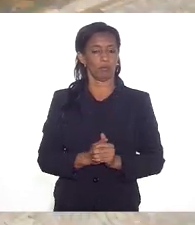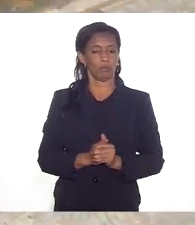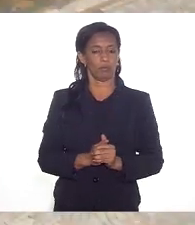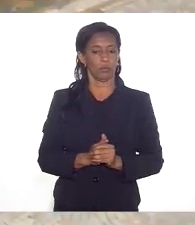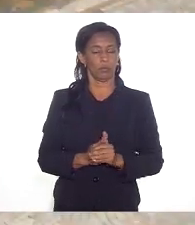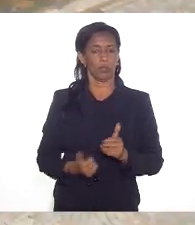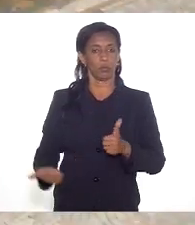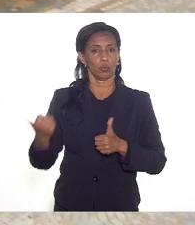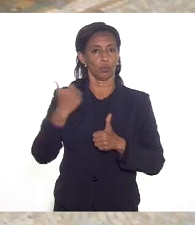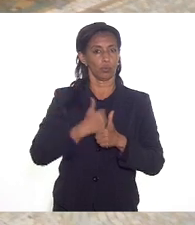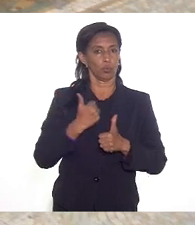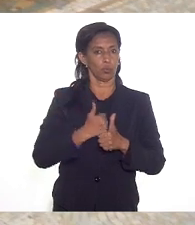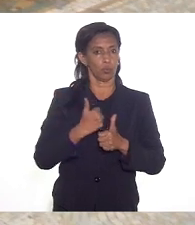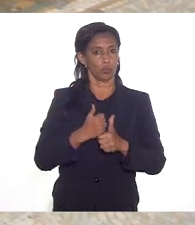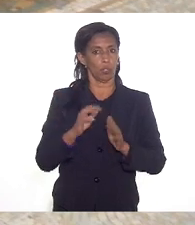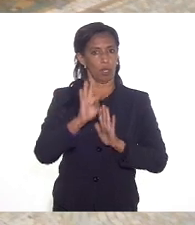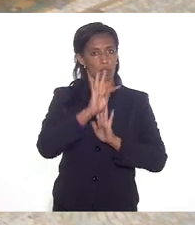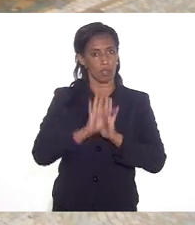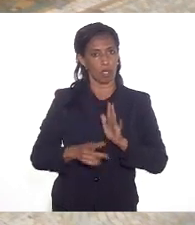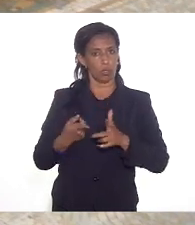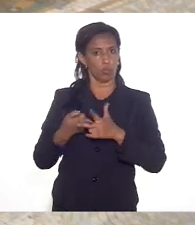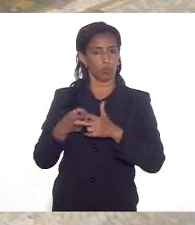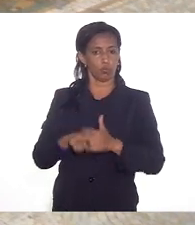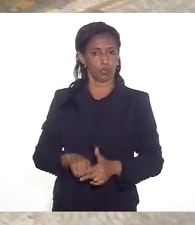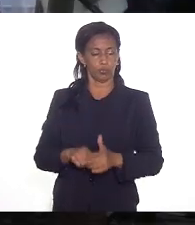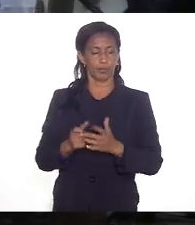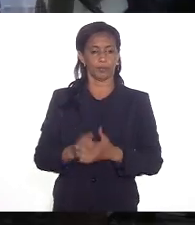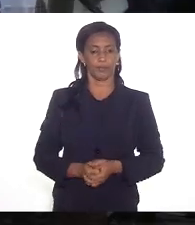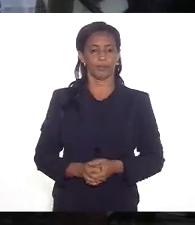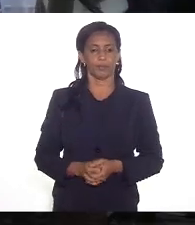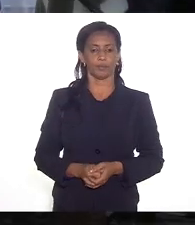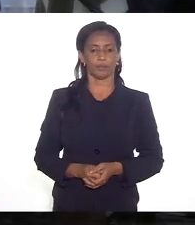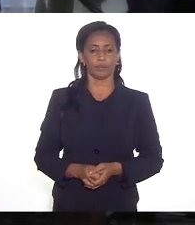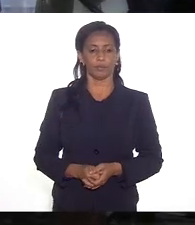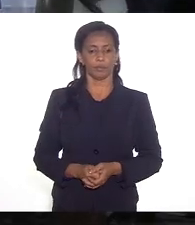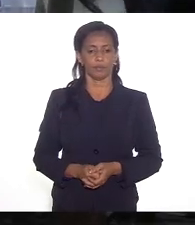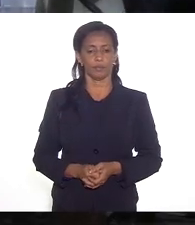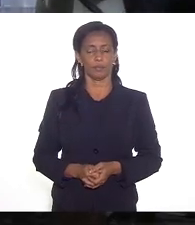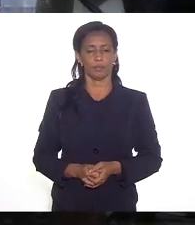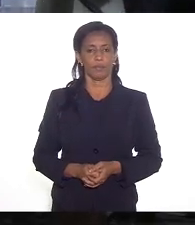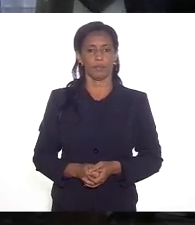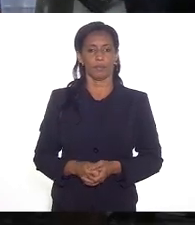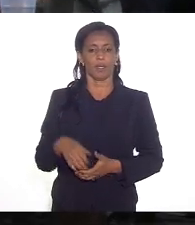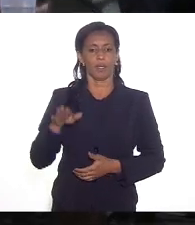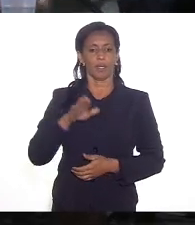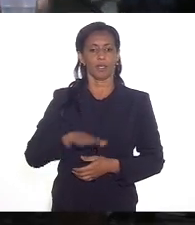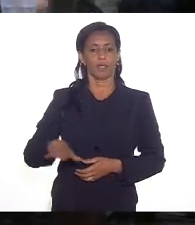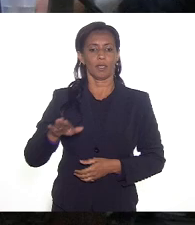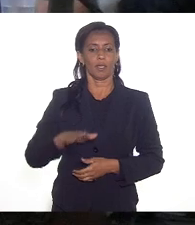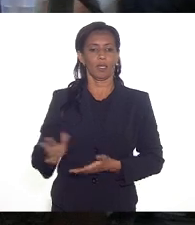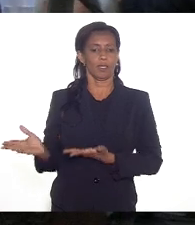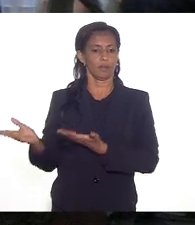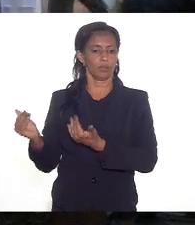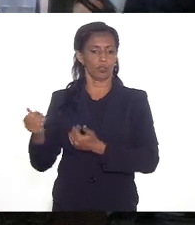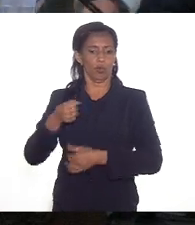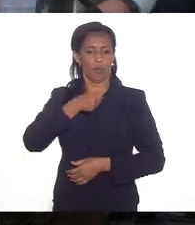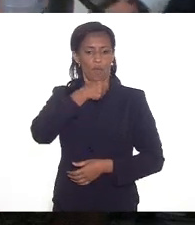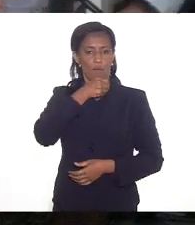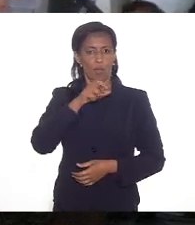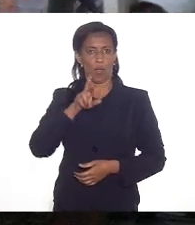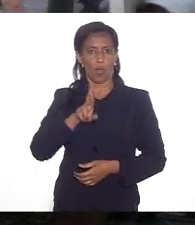concluindo o substitutivo pedindo forma final de redação que a presença de FL pela comissão de assuntos tá querendo adolescente do Idoso deputada